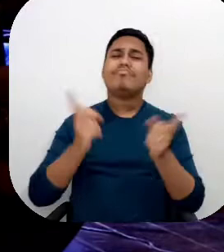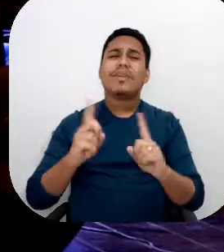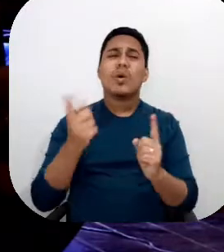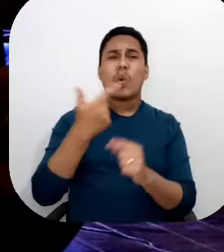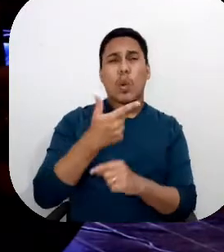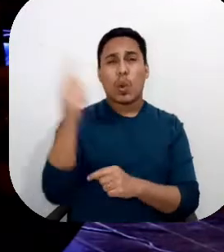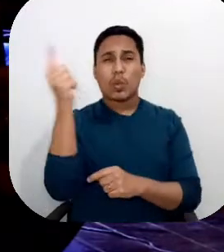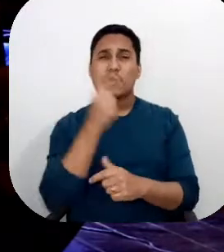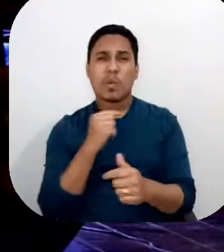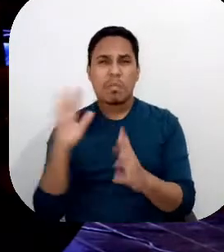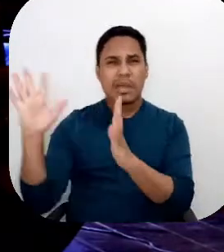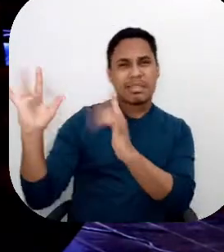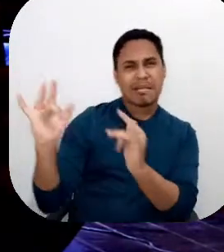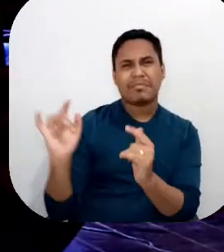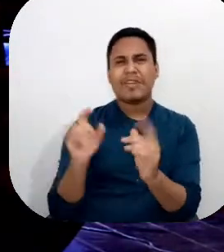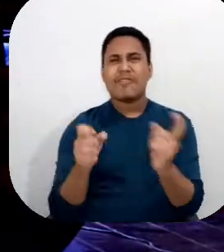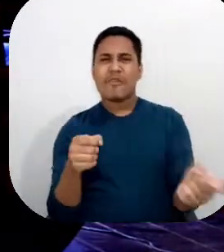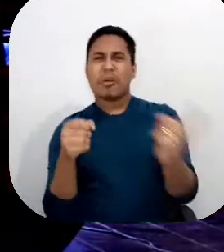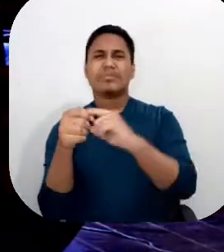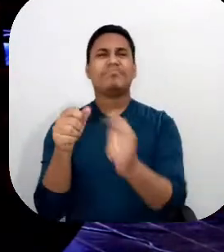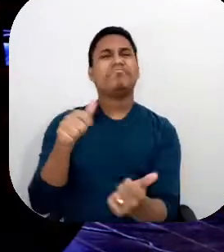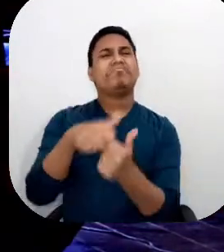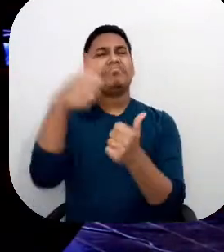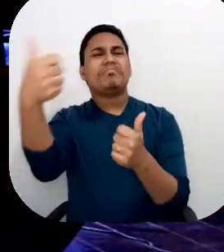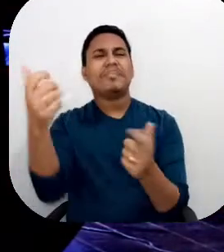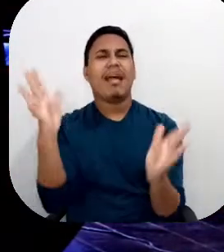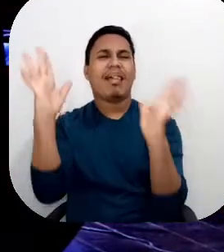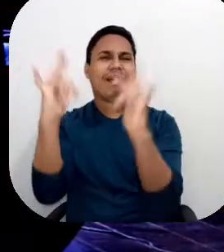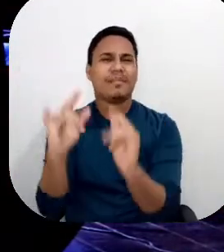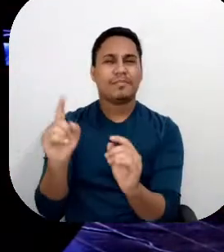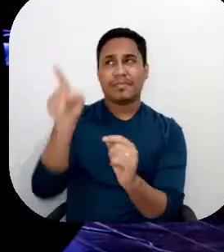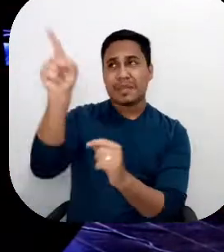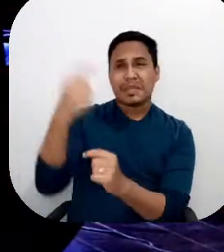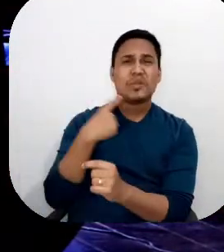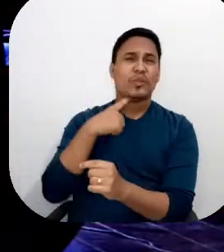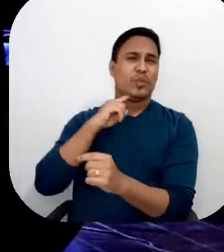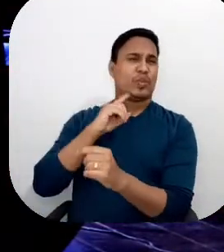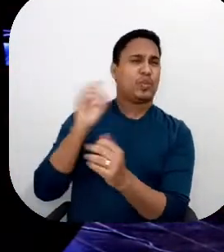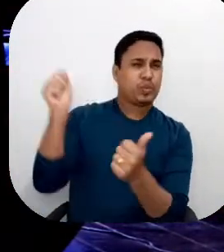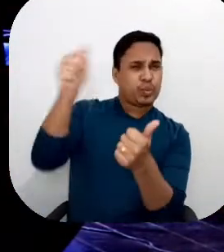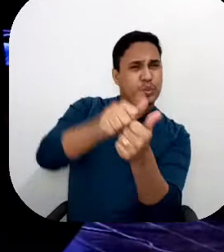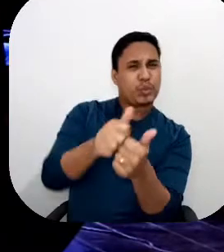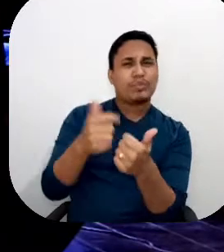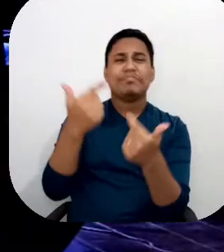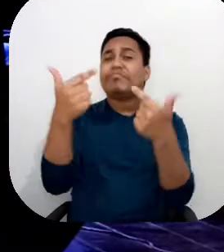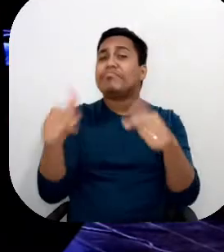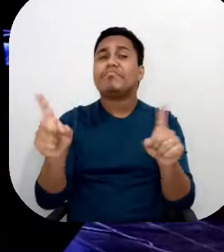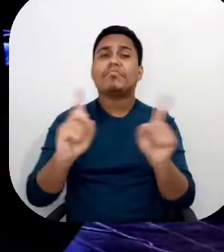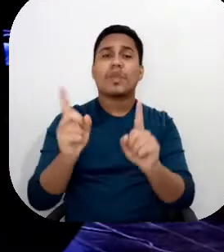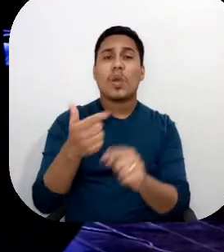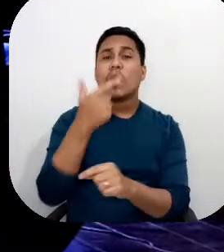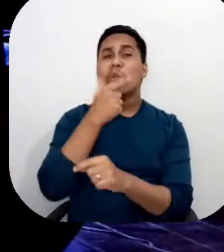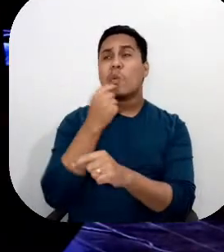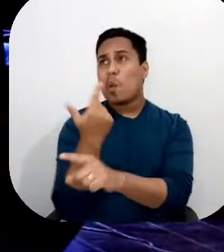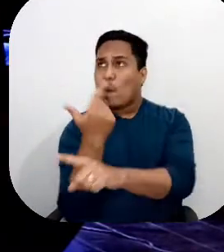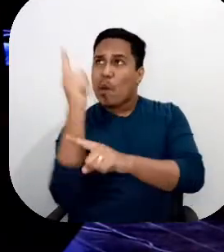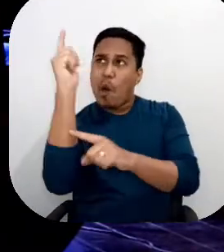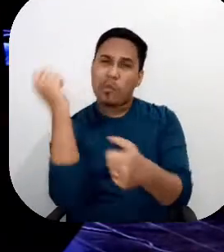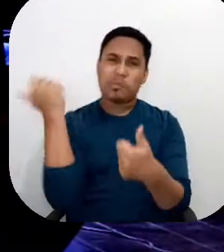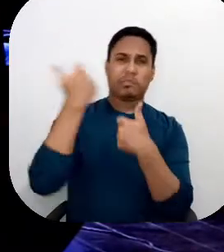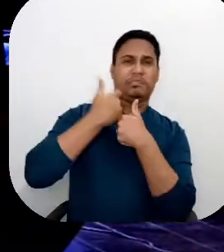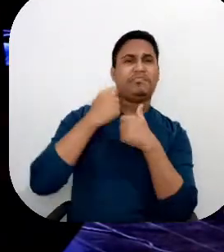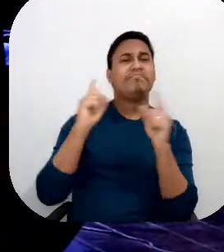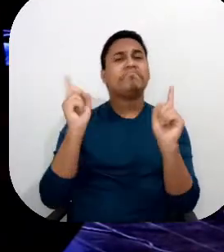deixa aquele baile te voltar. Mas não deixa aquele baile, não, não. Mas não deixa aquele baile te voltar. Mas não deixa aquele baile te